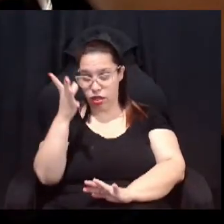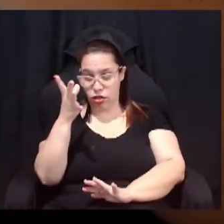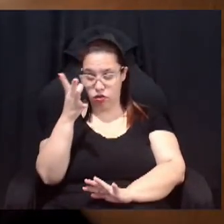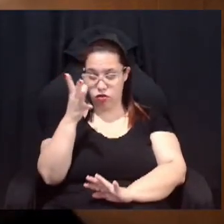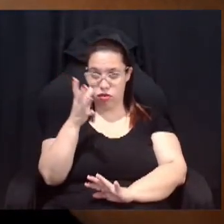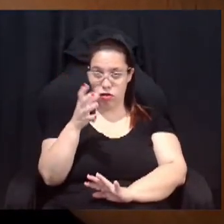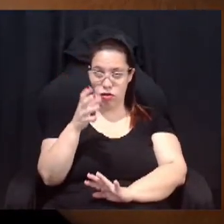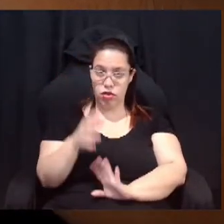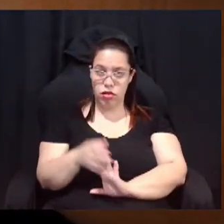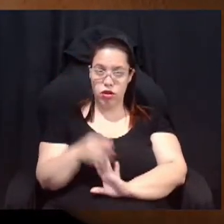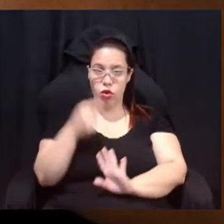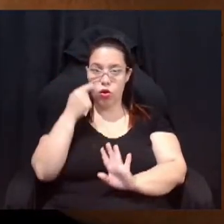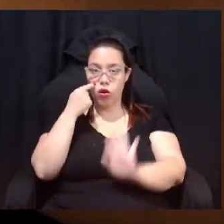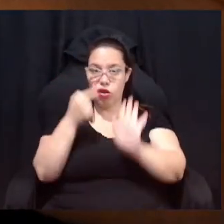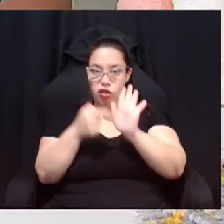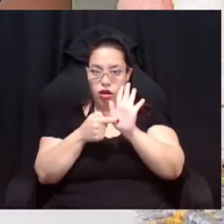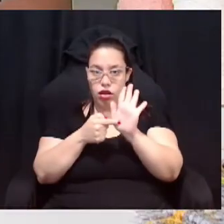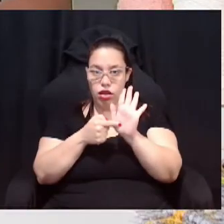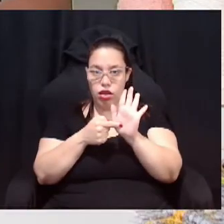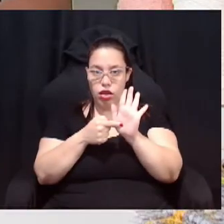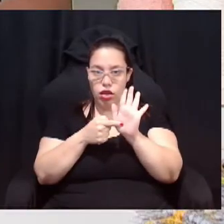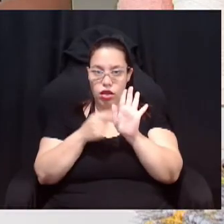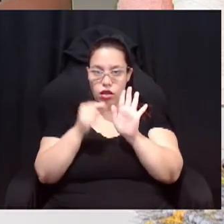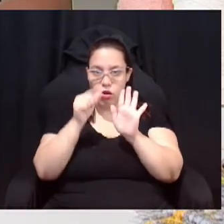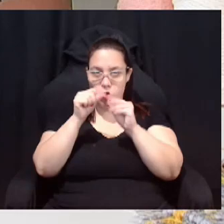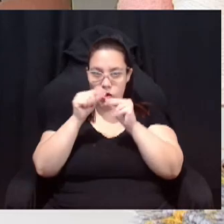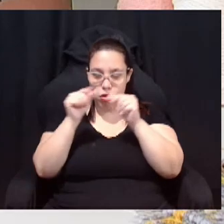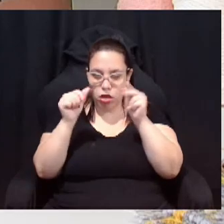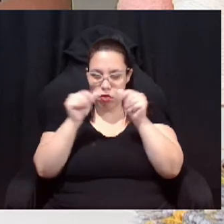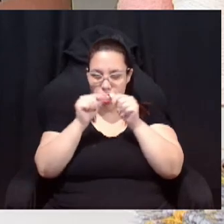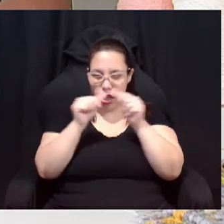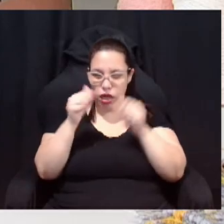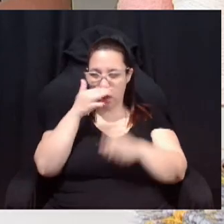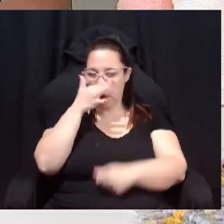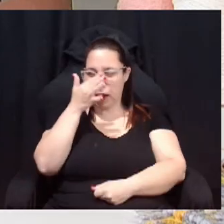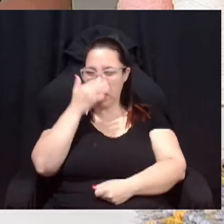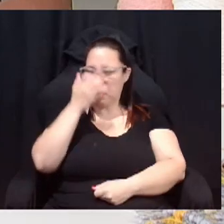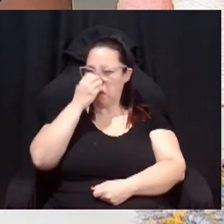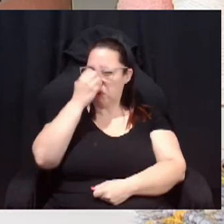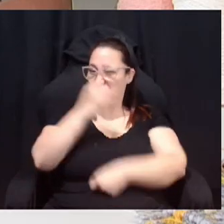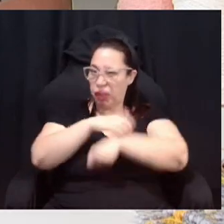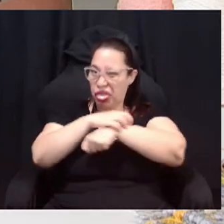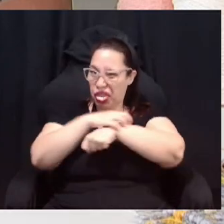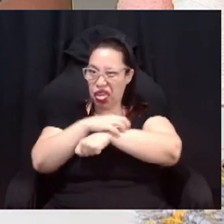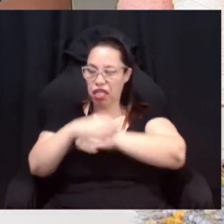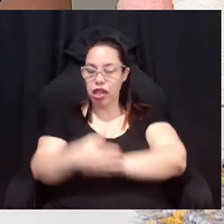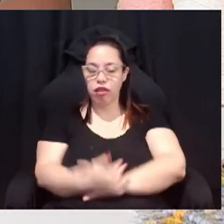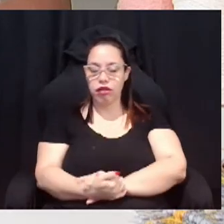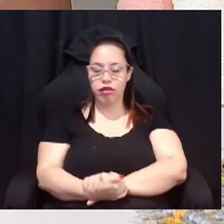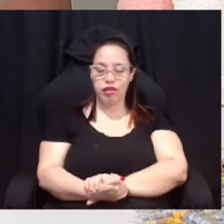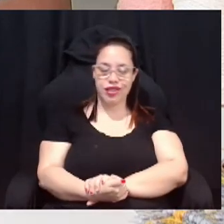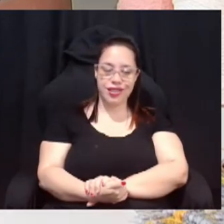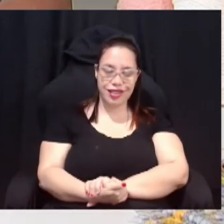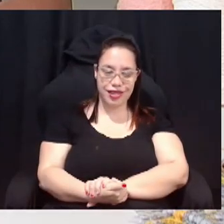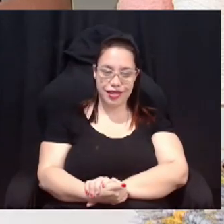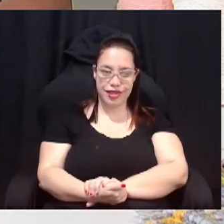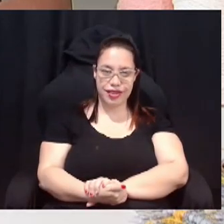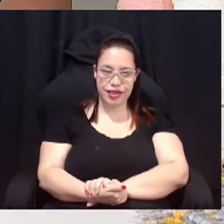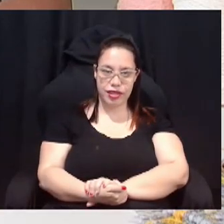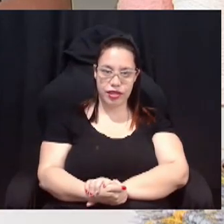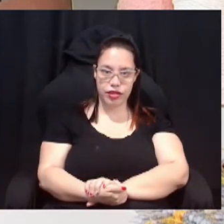vai saindo uma poeirinha, assim, que a gente tá desfazendo a fibra. Fica em formato de